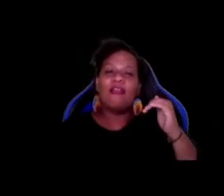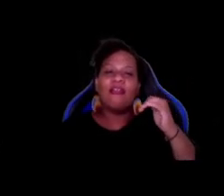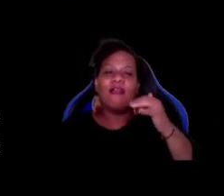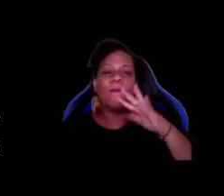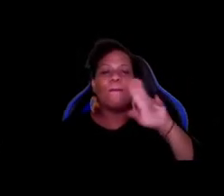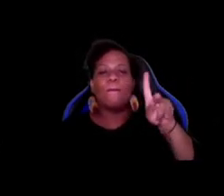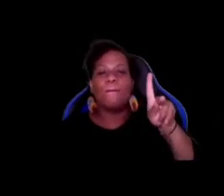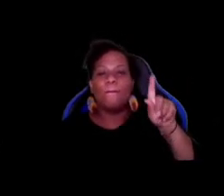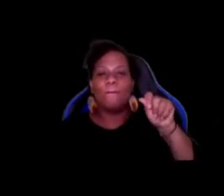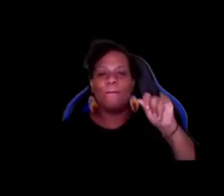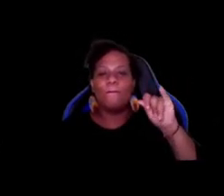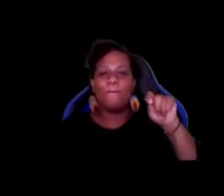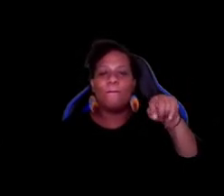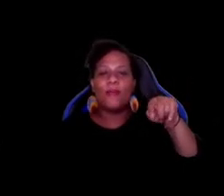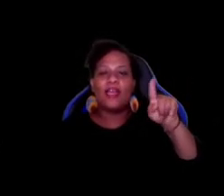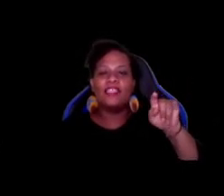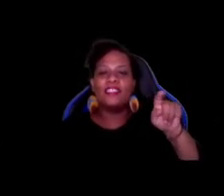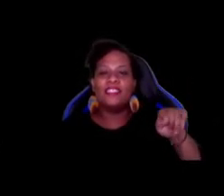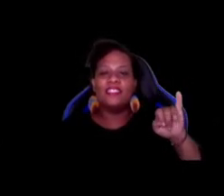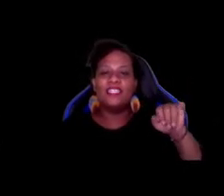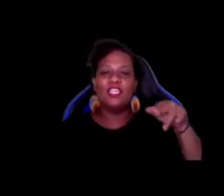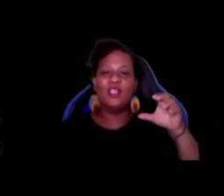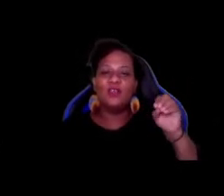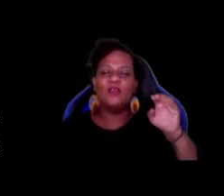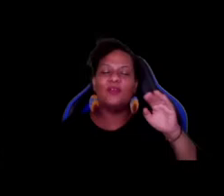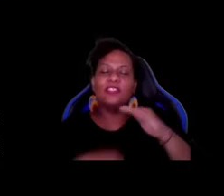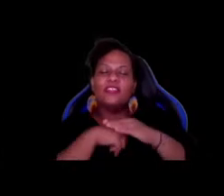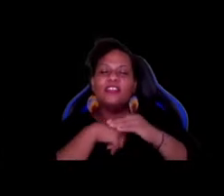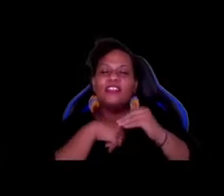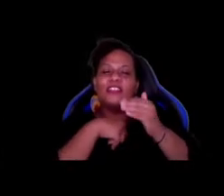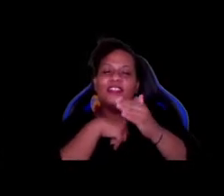Paizinho, que eu lhe digo assim,